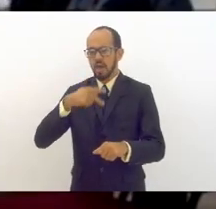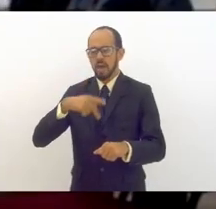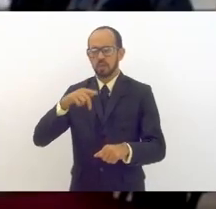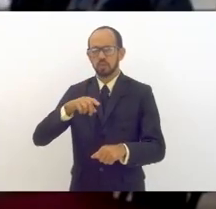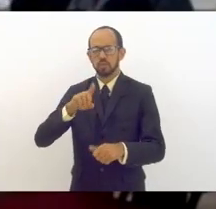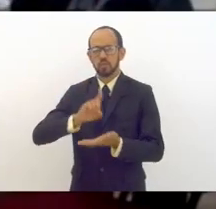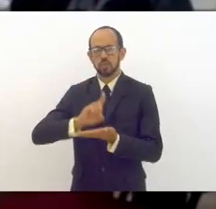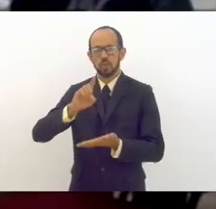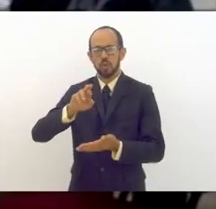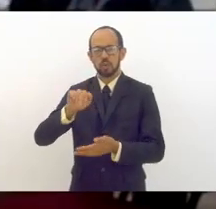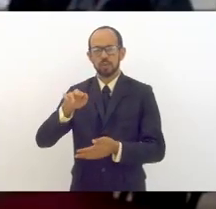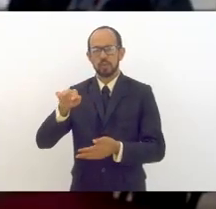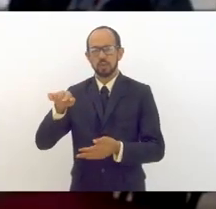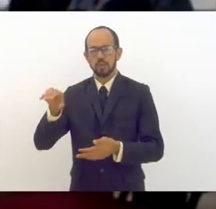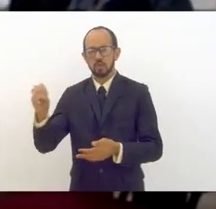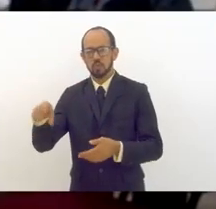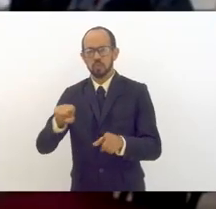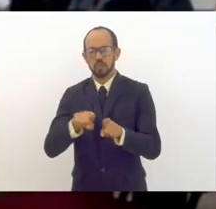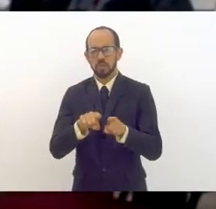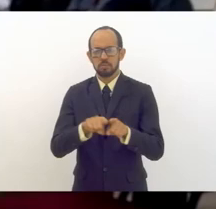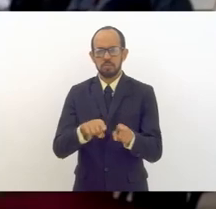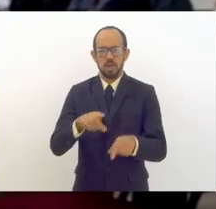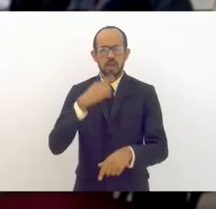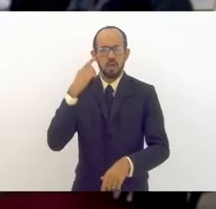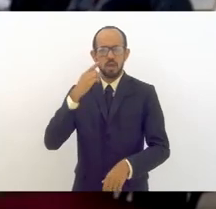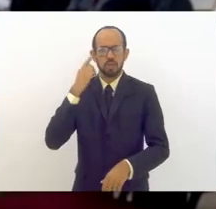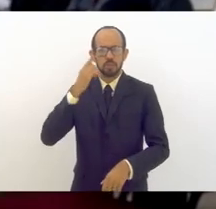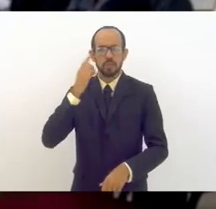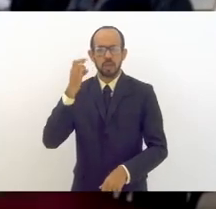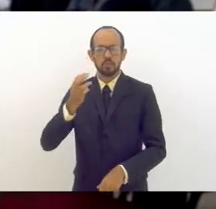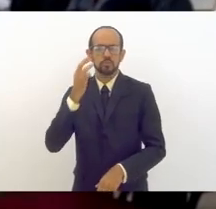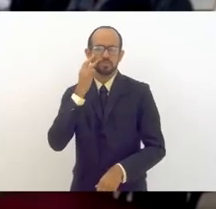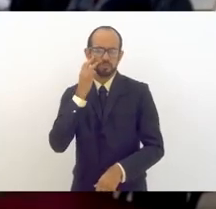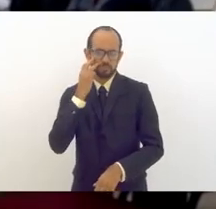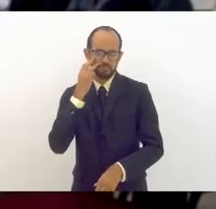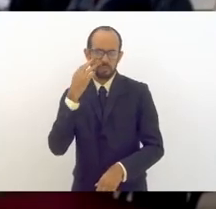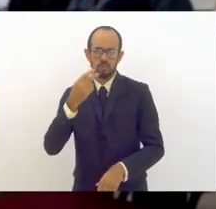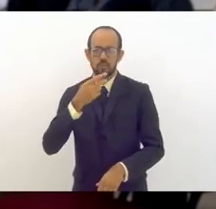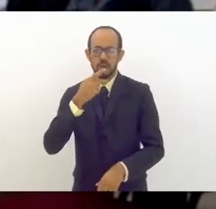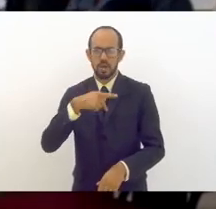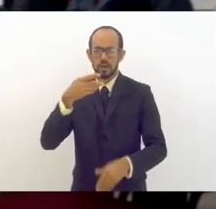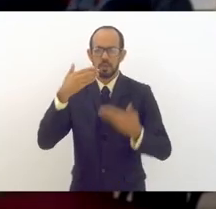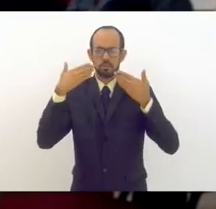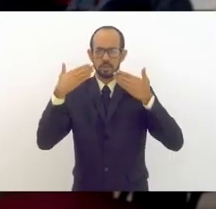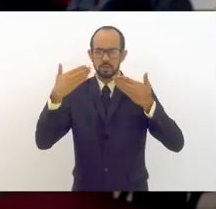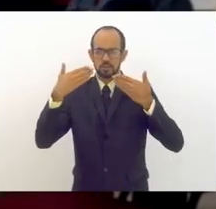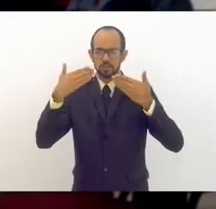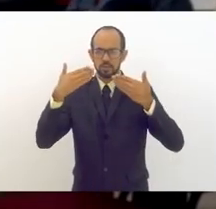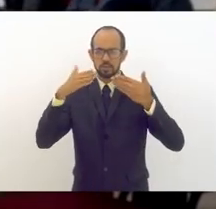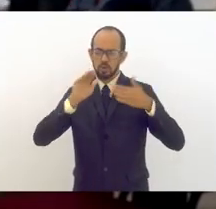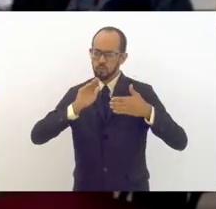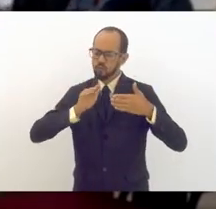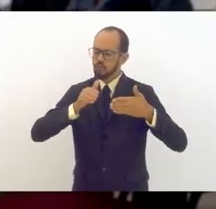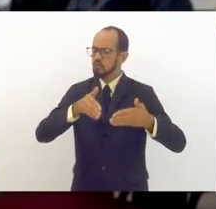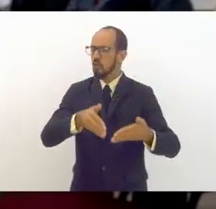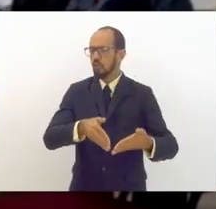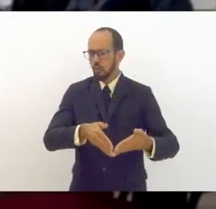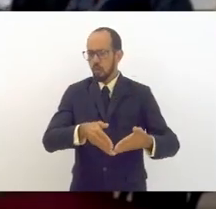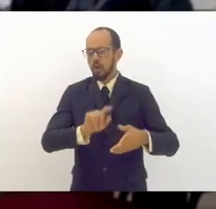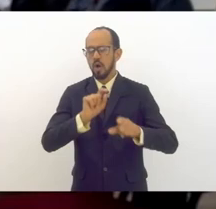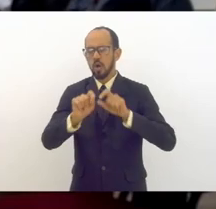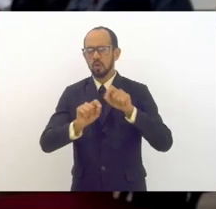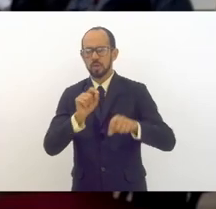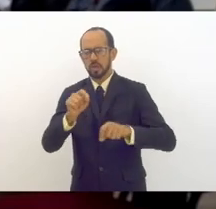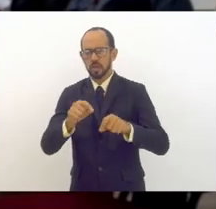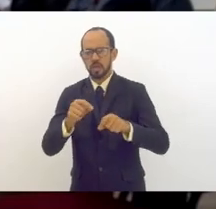demais participantes que chegaram posterior à minha fala, dizer que a apresentação se atentou à questão